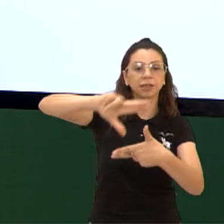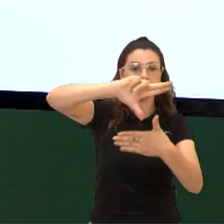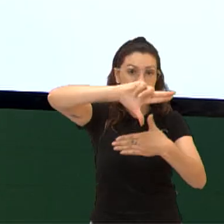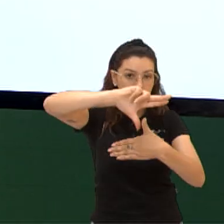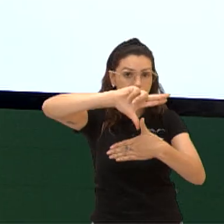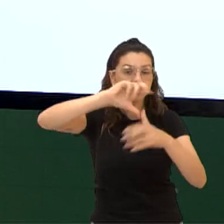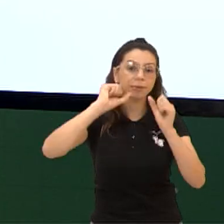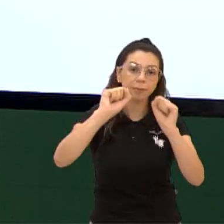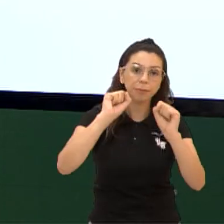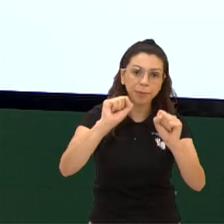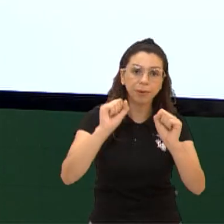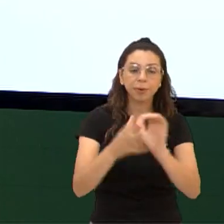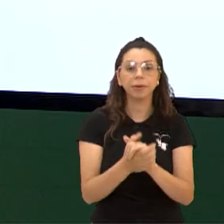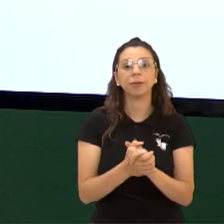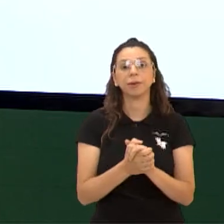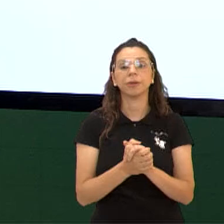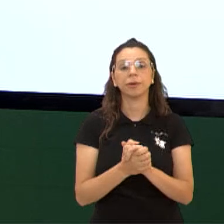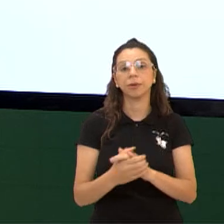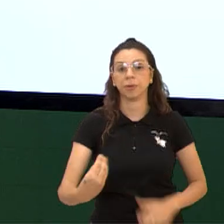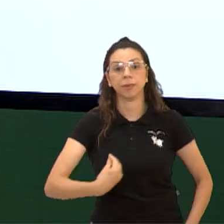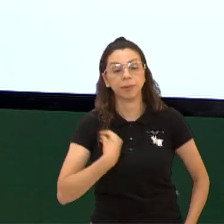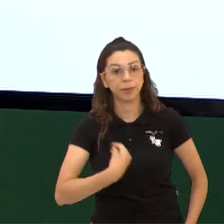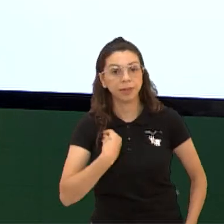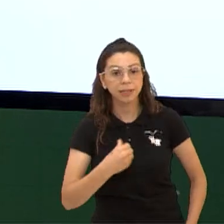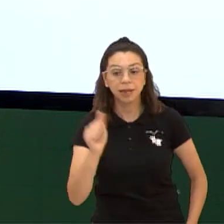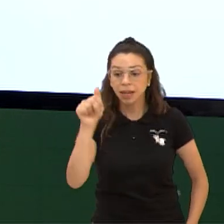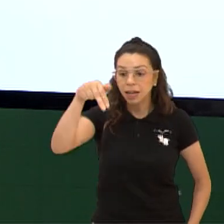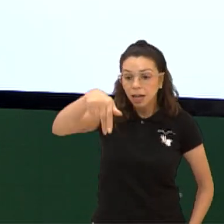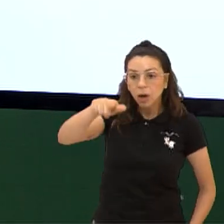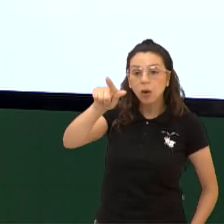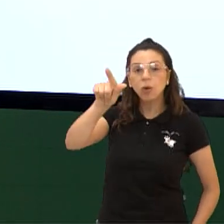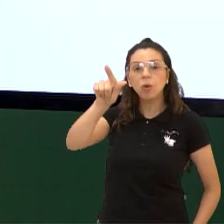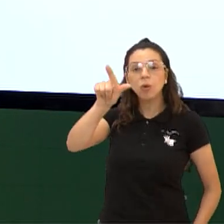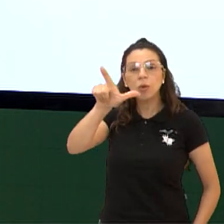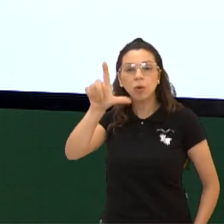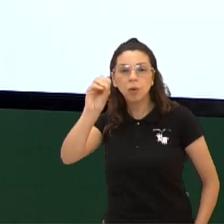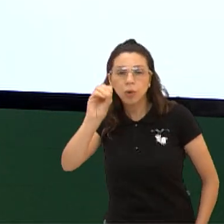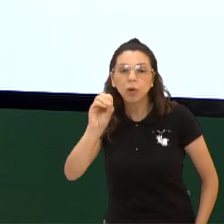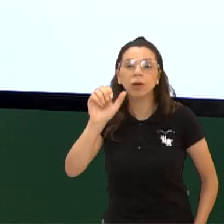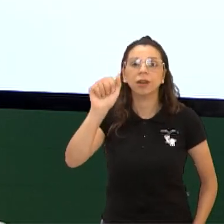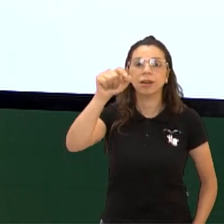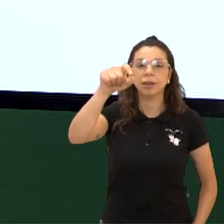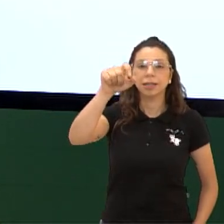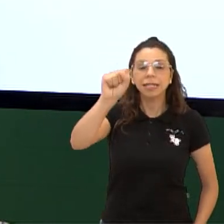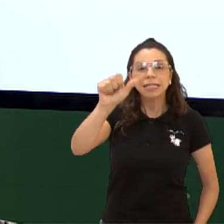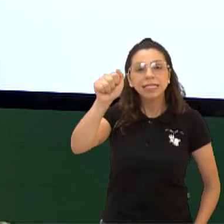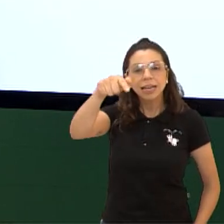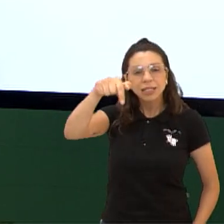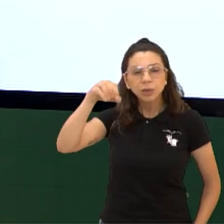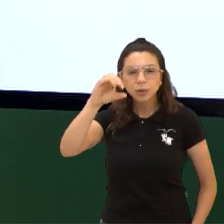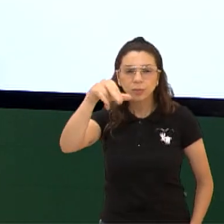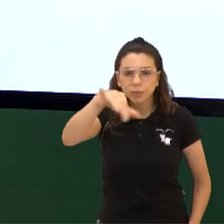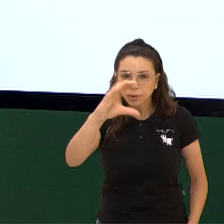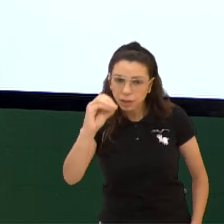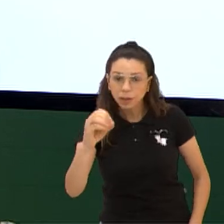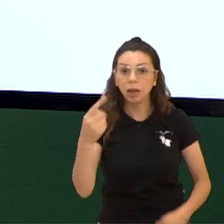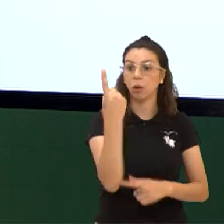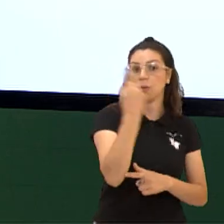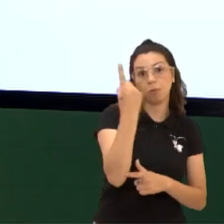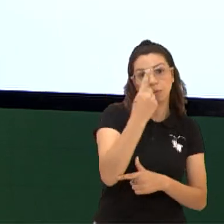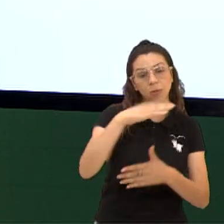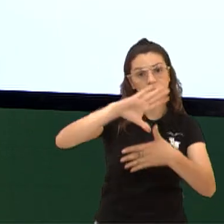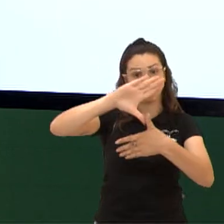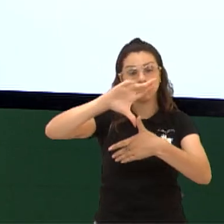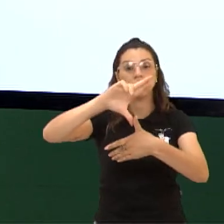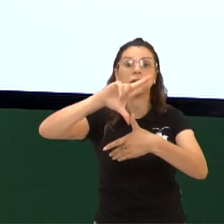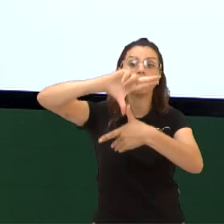latina. Não existe anglo e saxônica. Lembram disso? É anglo-saxônica, que é uma só, e